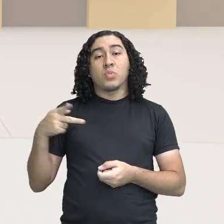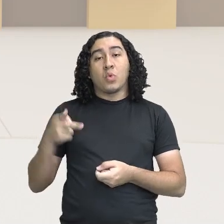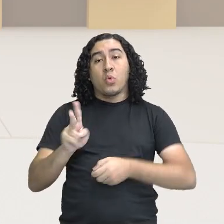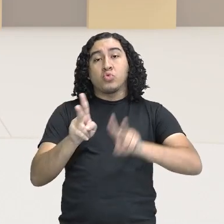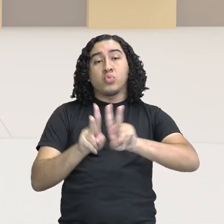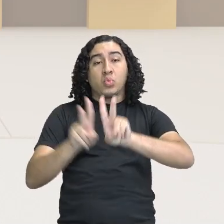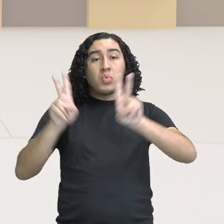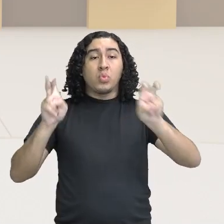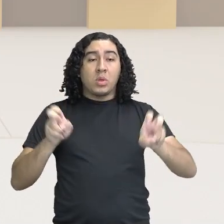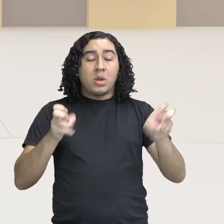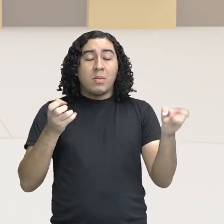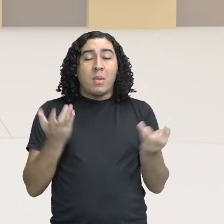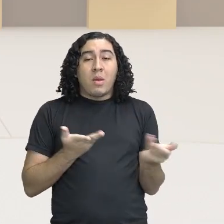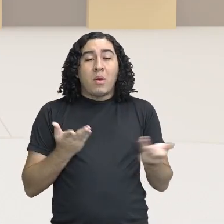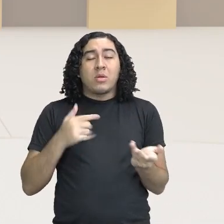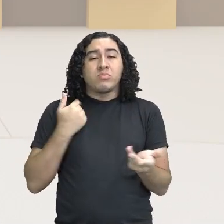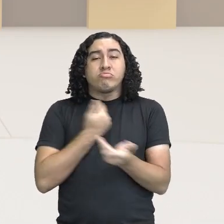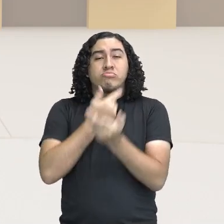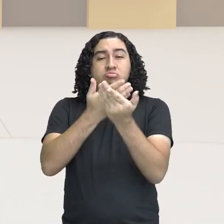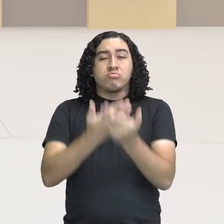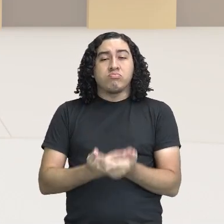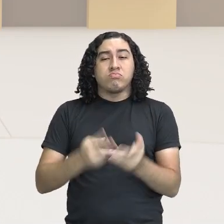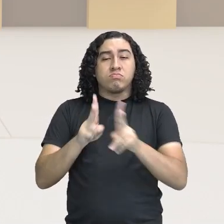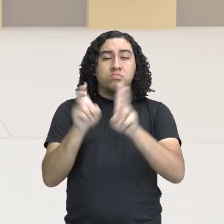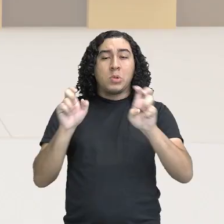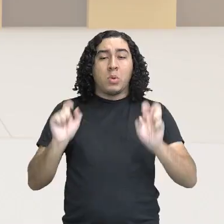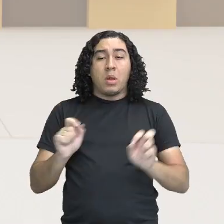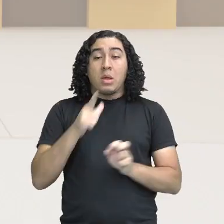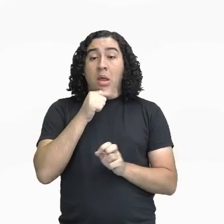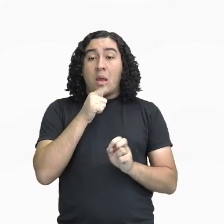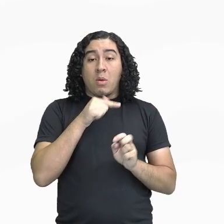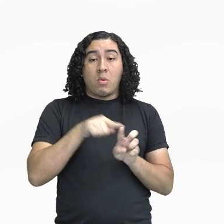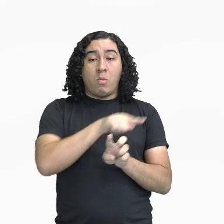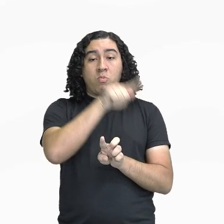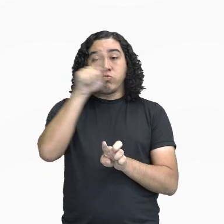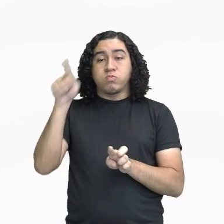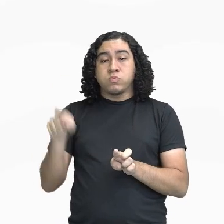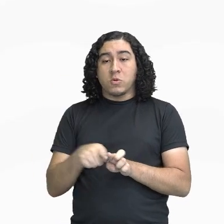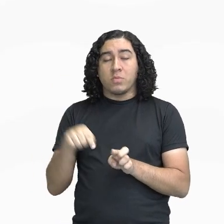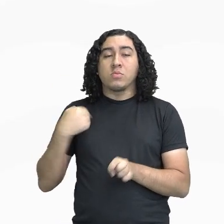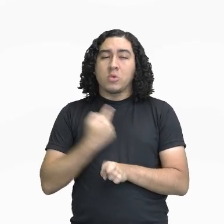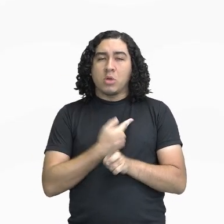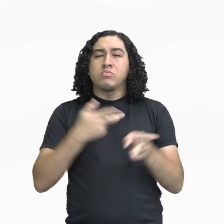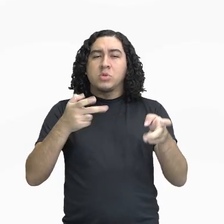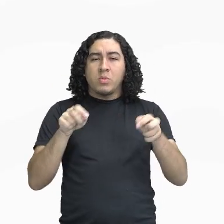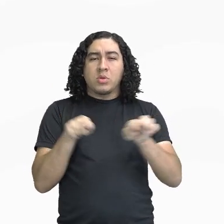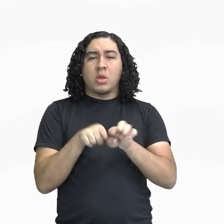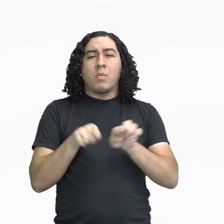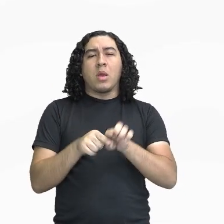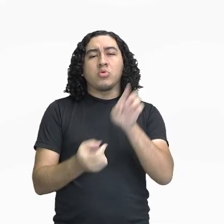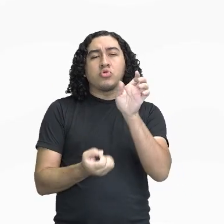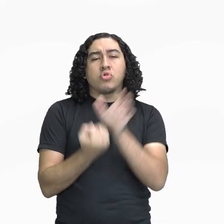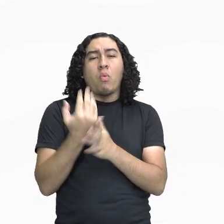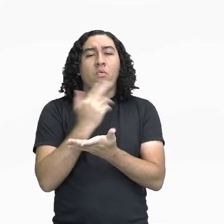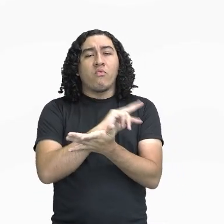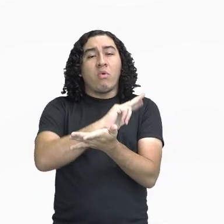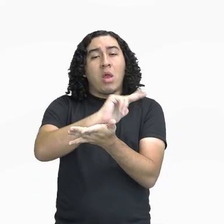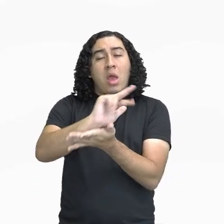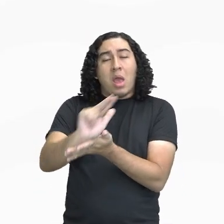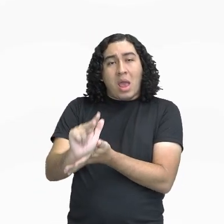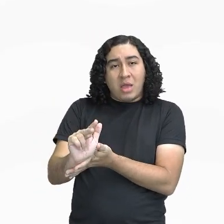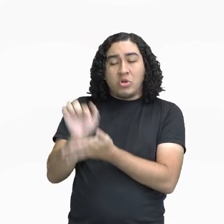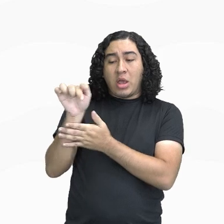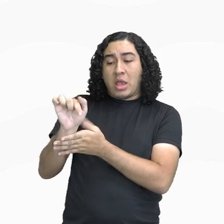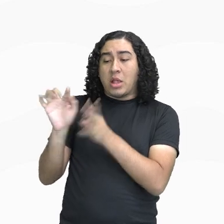os ciclos e agora a gente vai estudar um pouco mais sobre o ciclo da água. A gente já observou aí informações de diversos ciclos